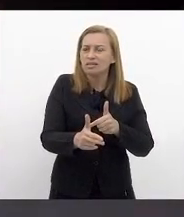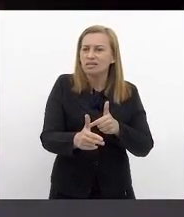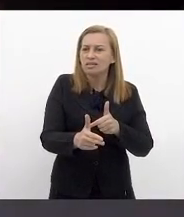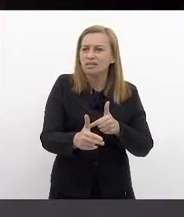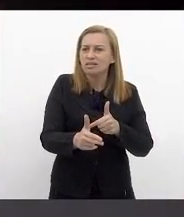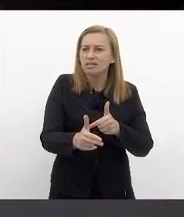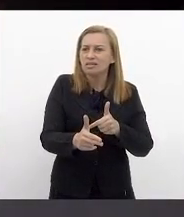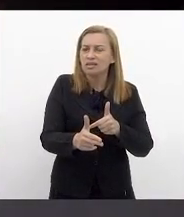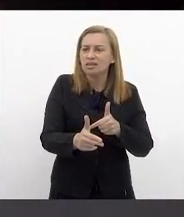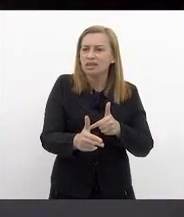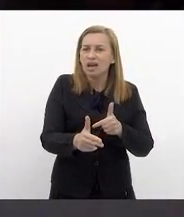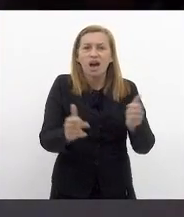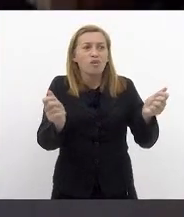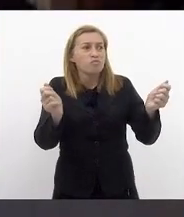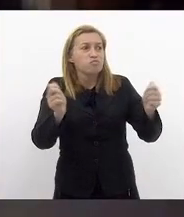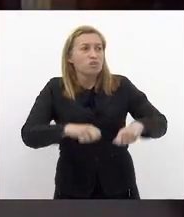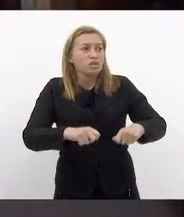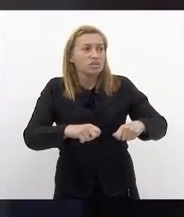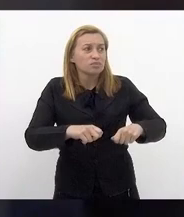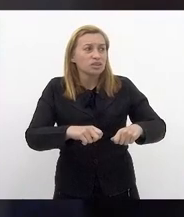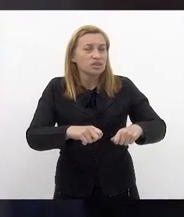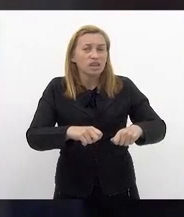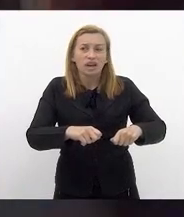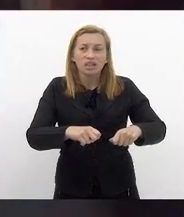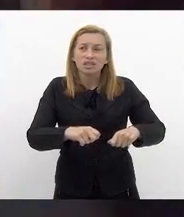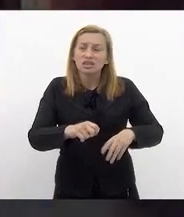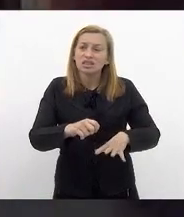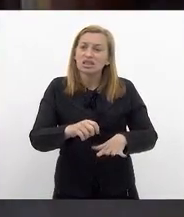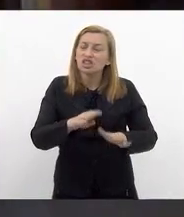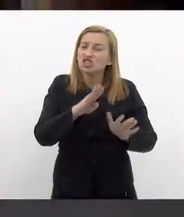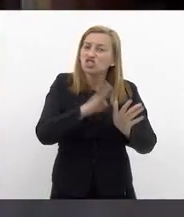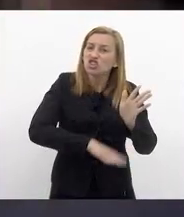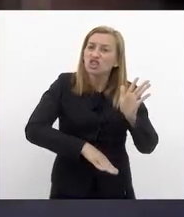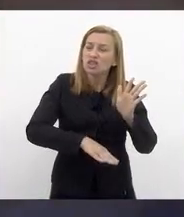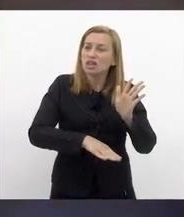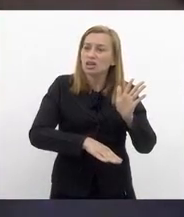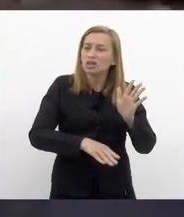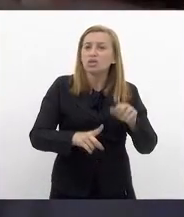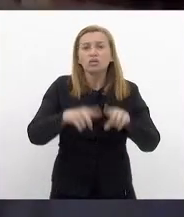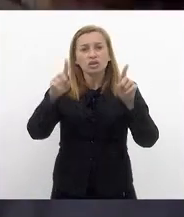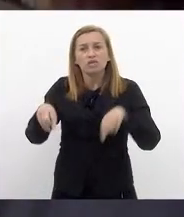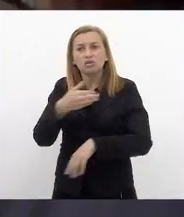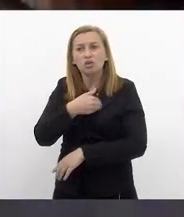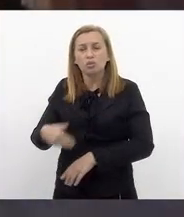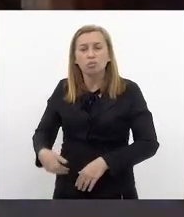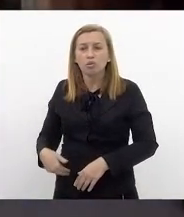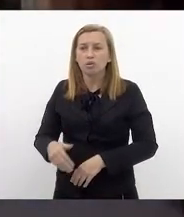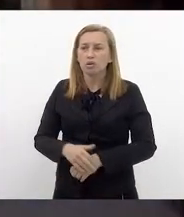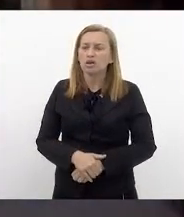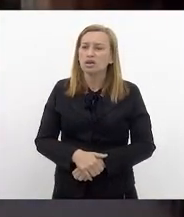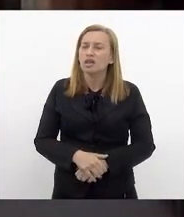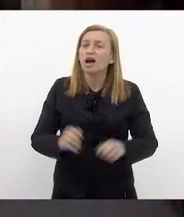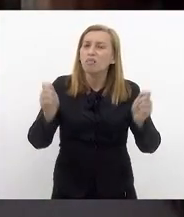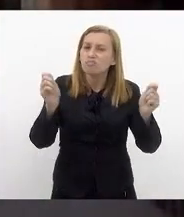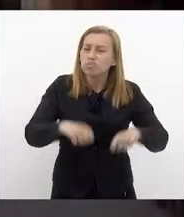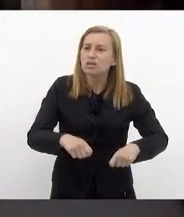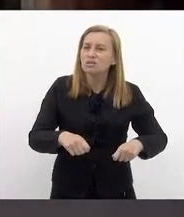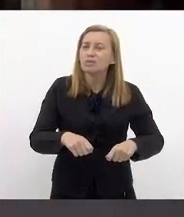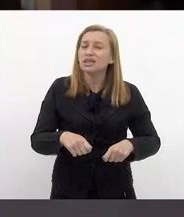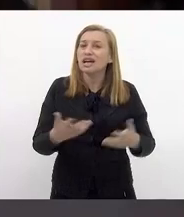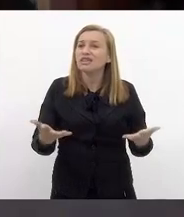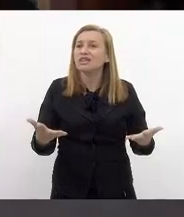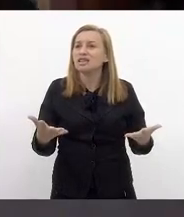a possibilidade, tira do servidor público a